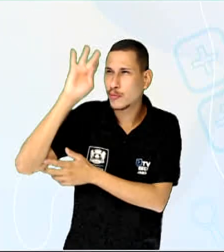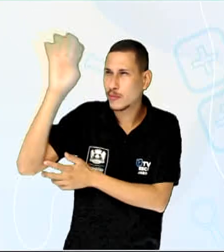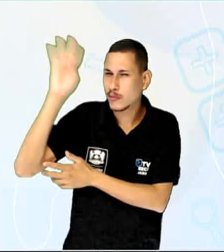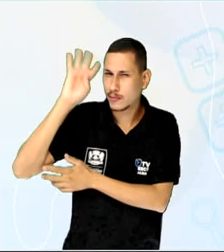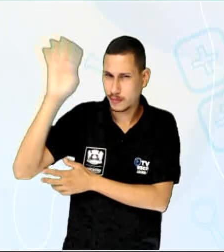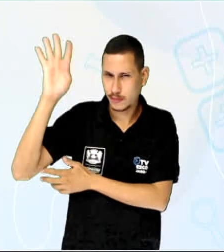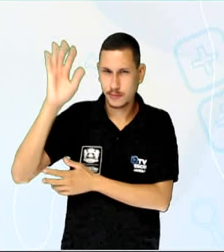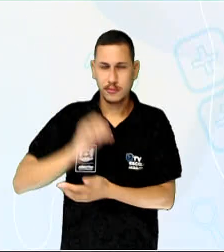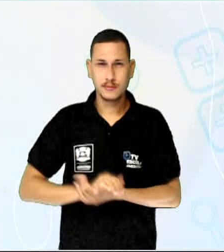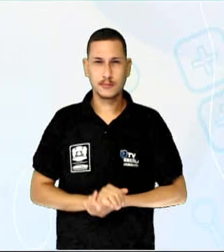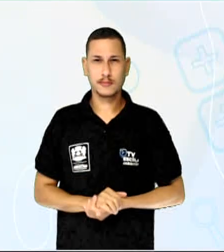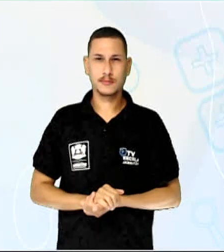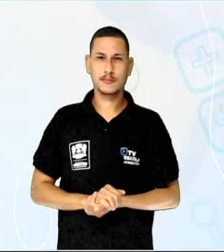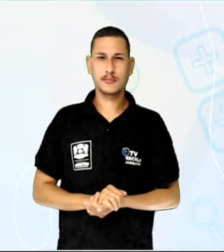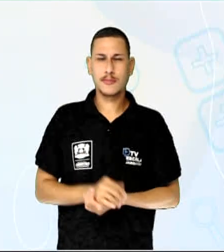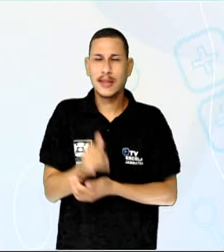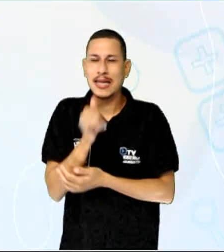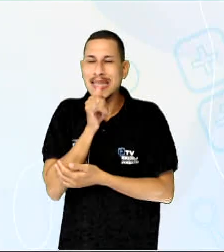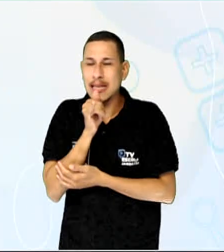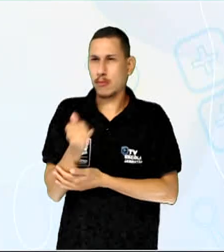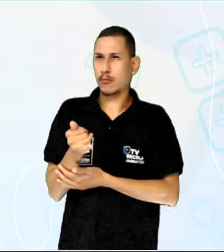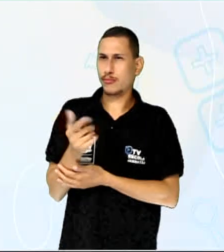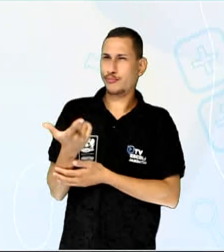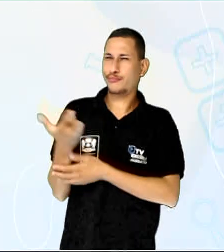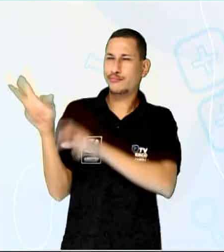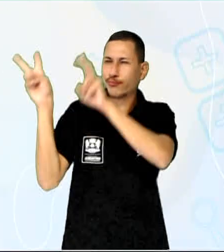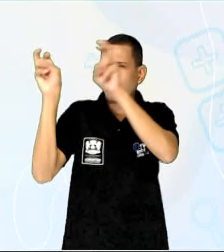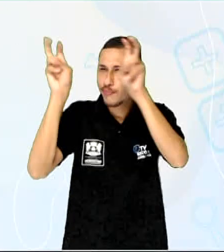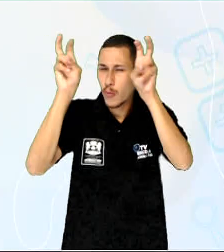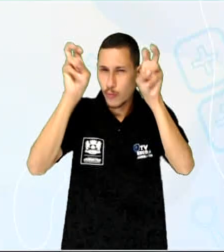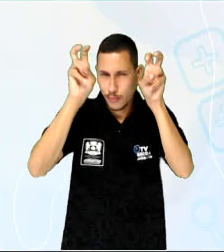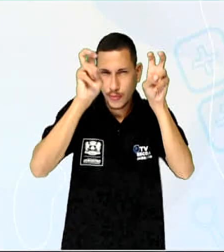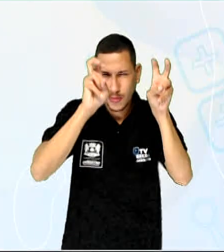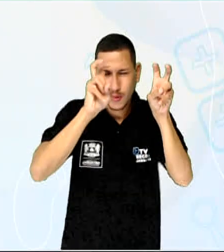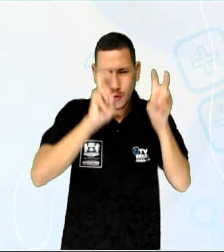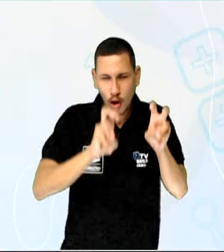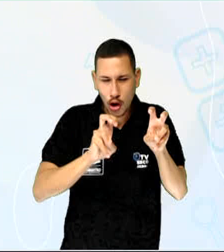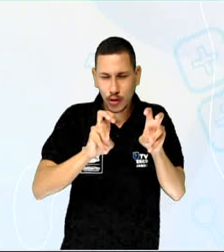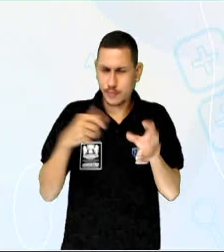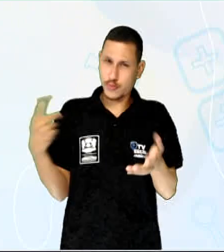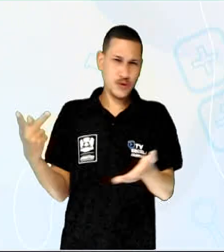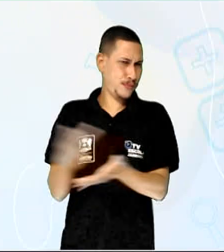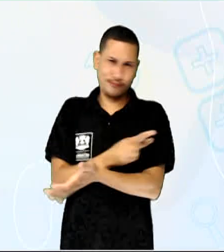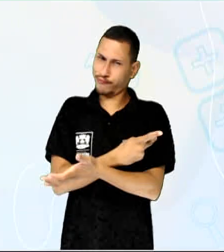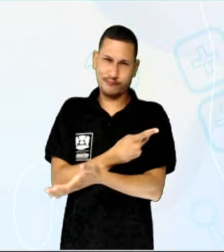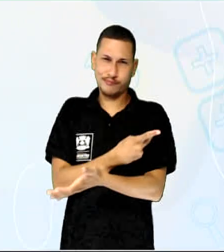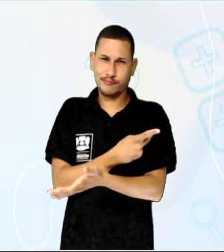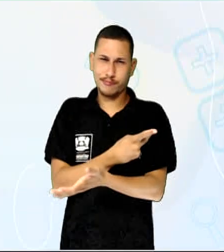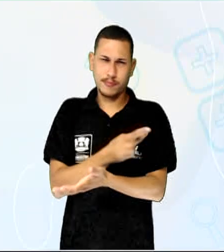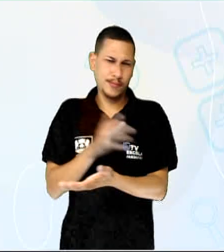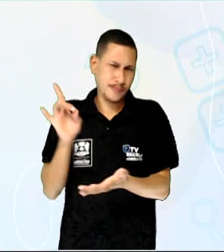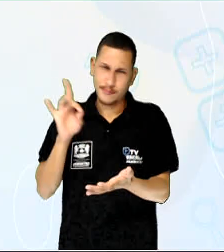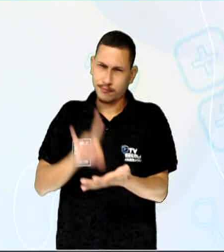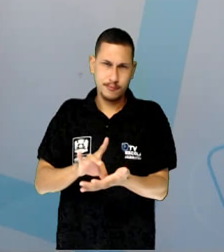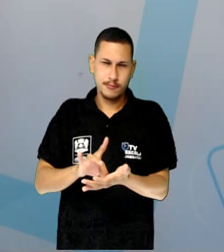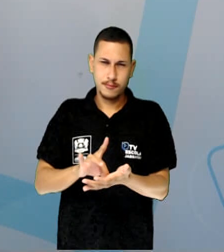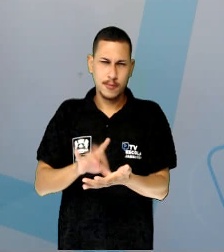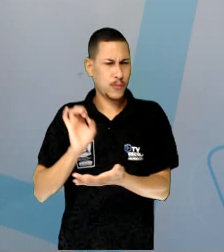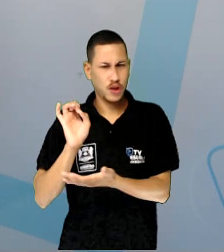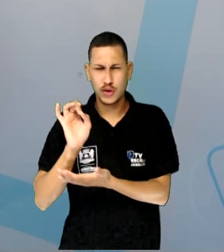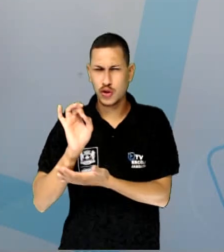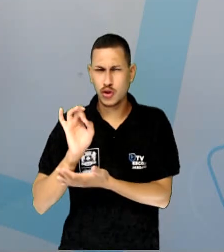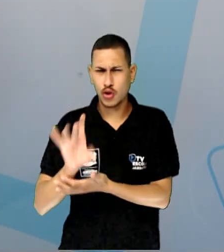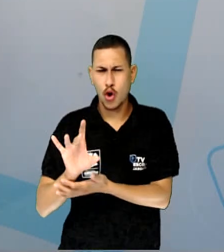imaginárias. Ou seja, são situações que não aconteceram, né? Elas são